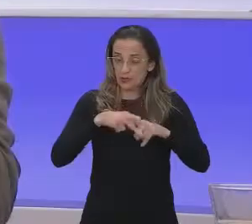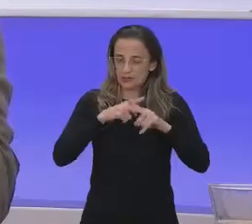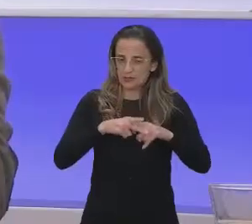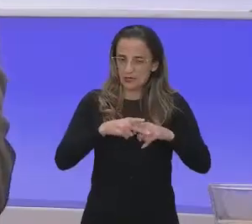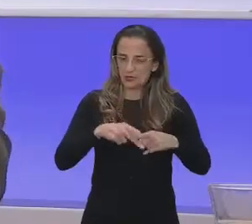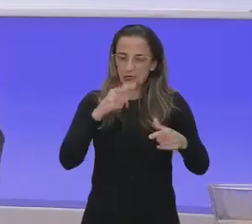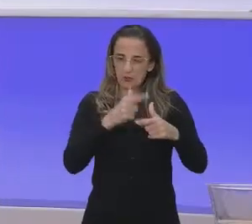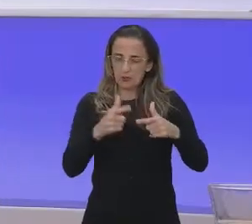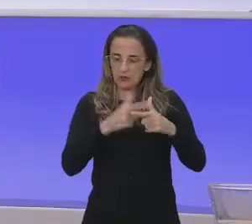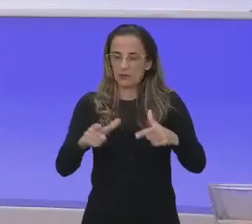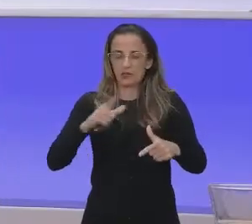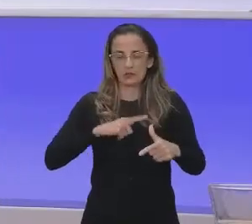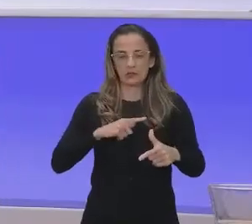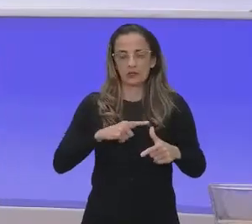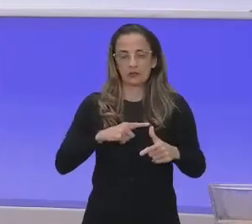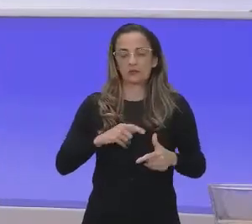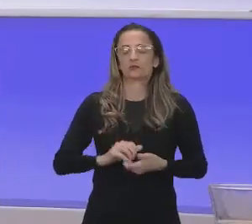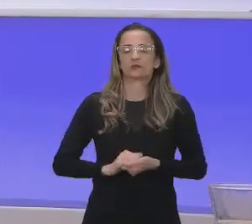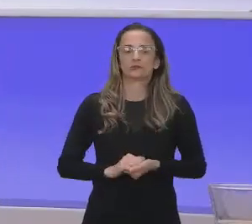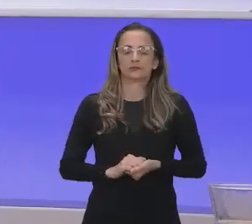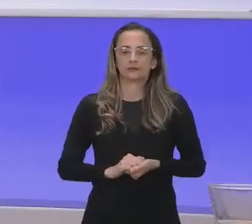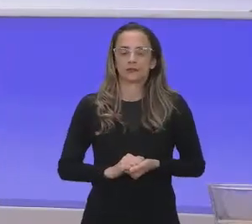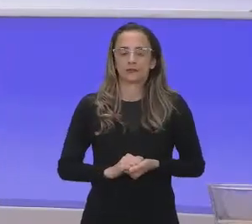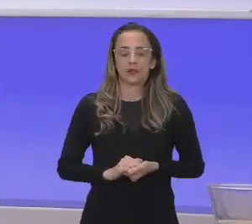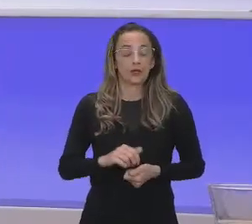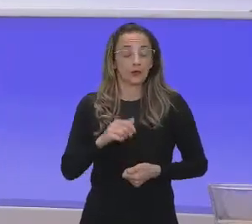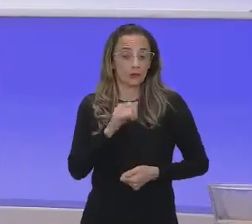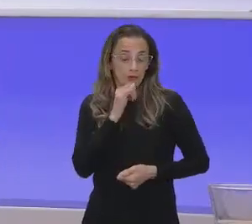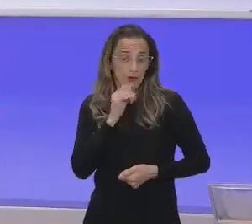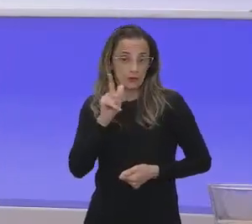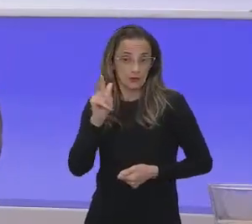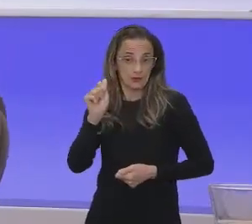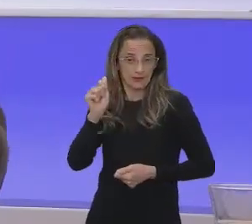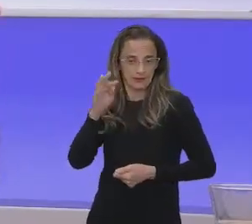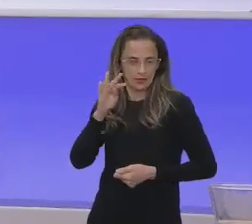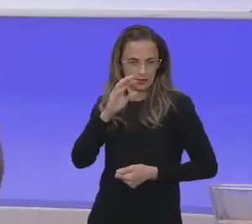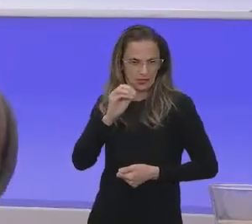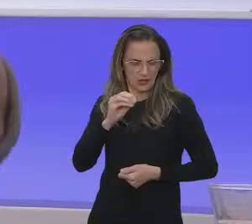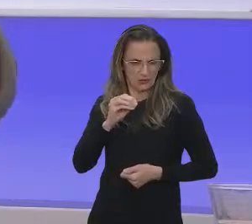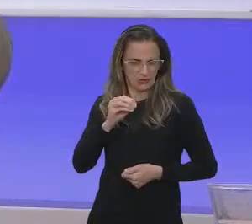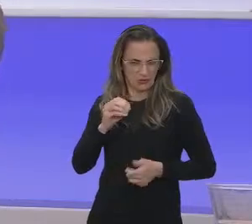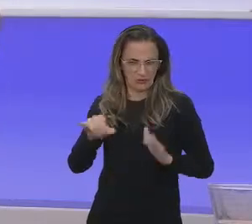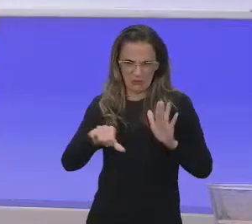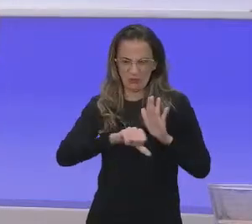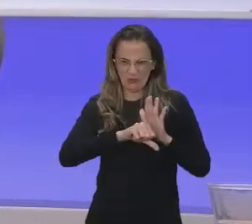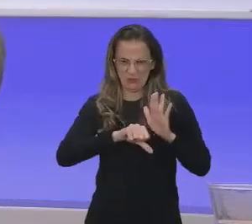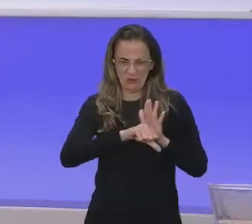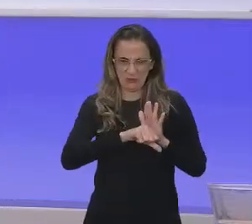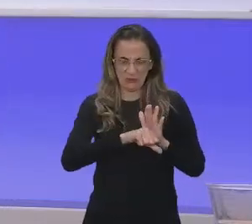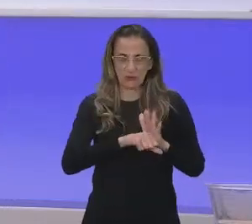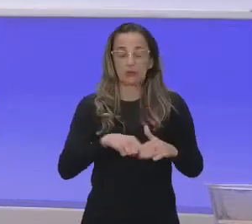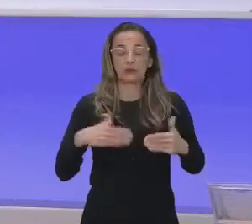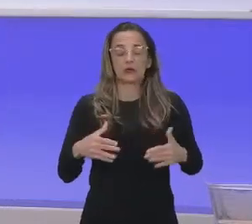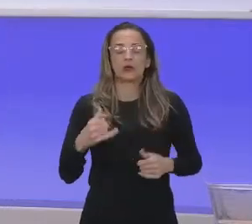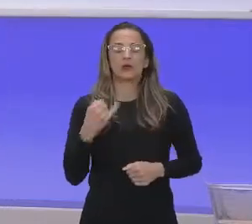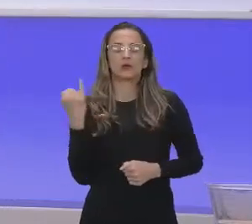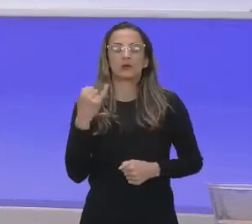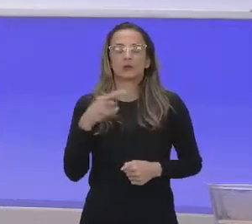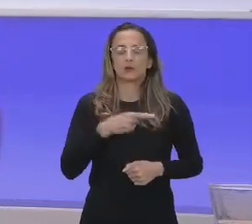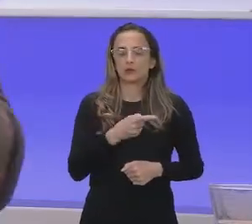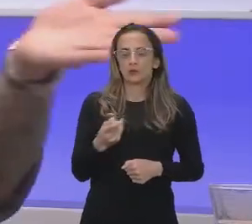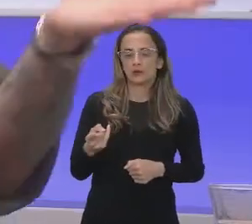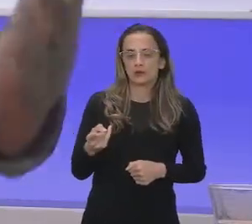não consegue garantir no gato, por exemplo, nas fraudes não técnicas. Por isso que eu acho até interessante a